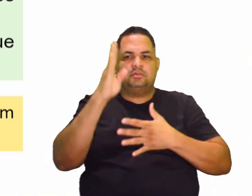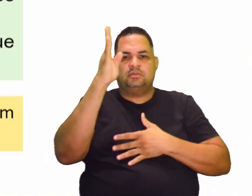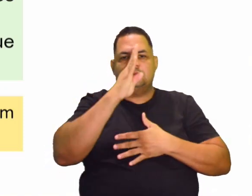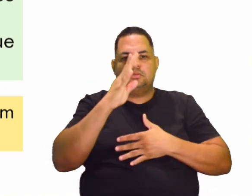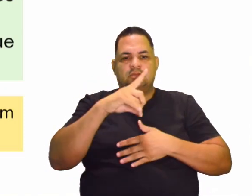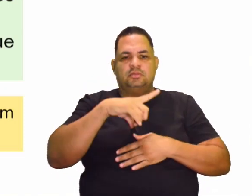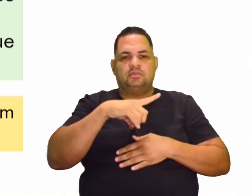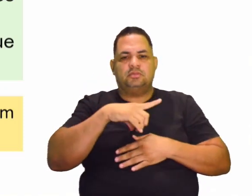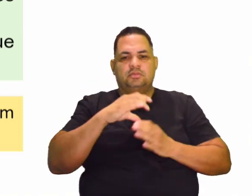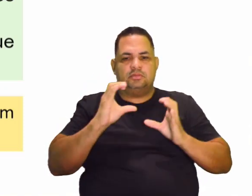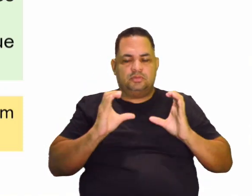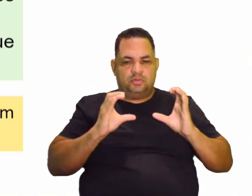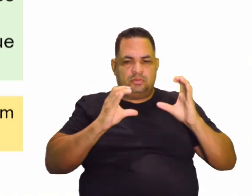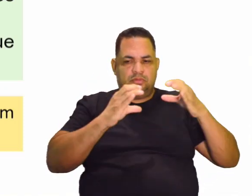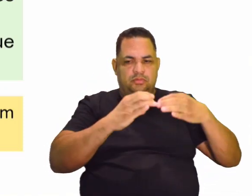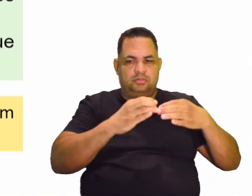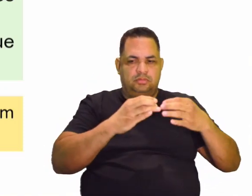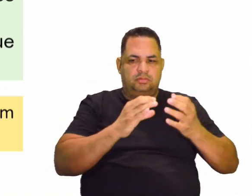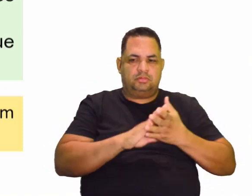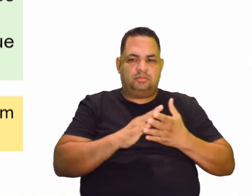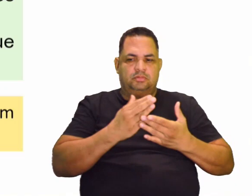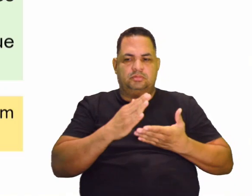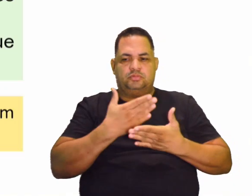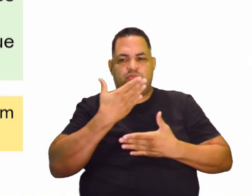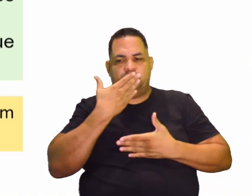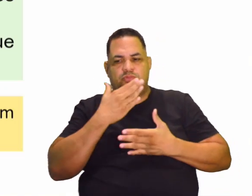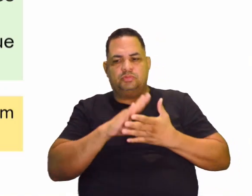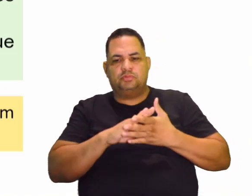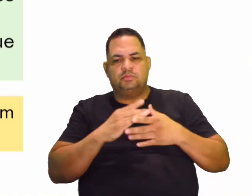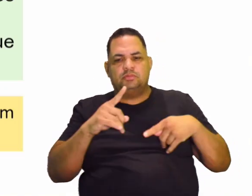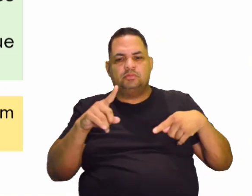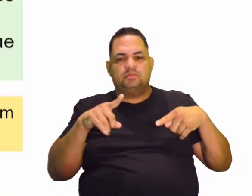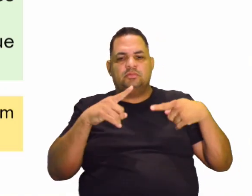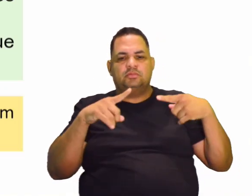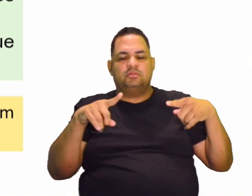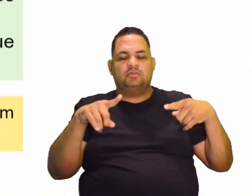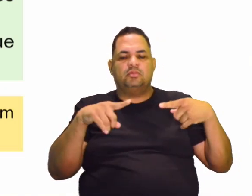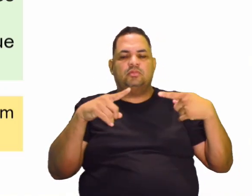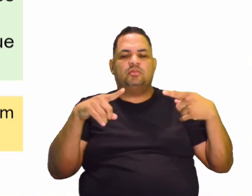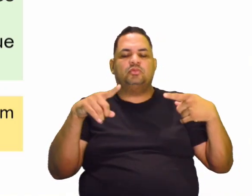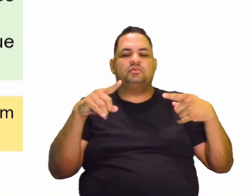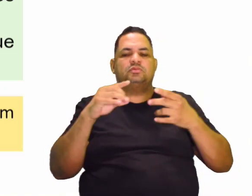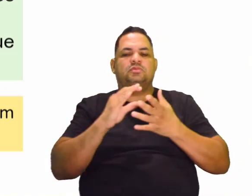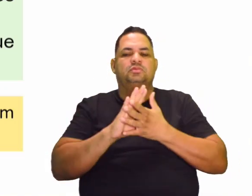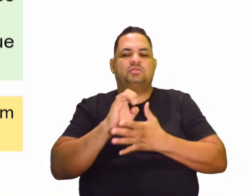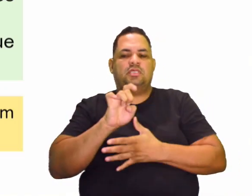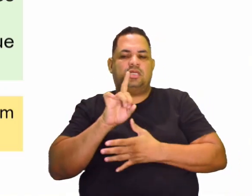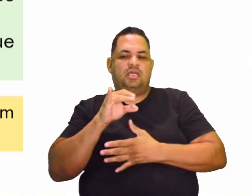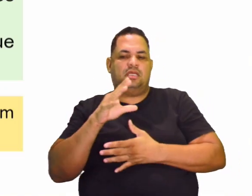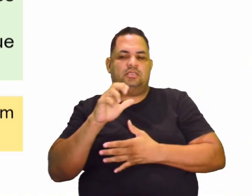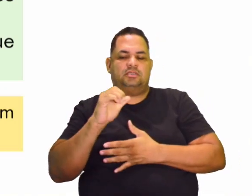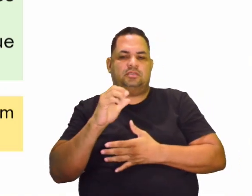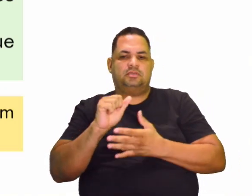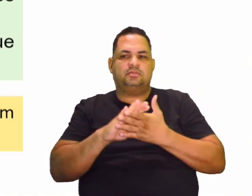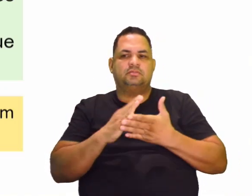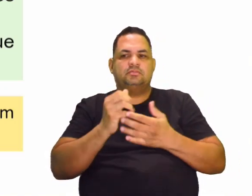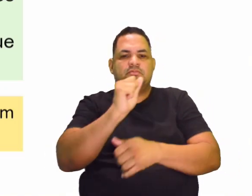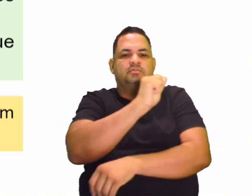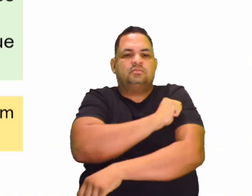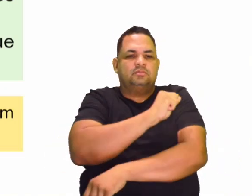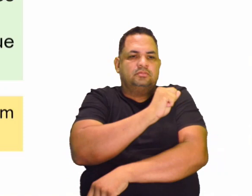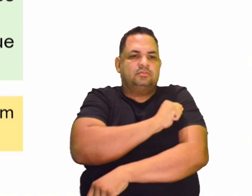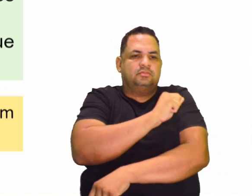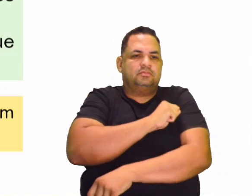grupos, né, com esse estilo aí de cantigas sarcásticas. Muito bem, então, estudando para vocês conhecerem um pouco